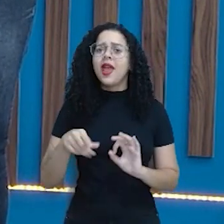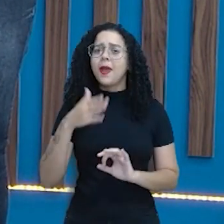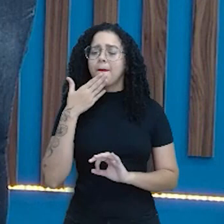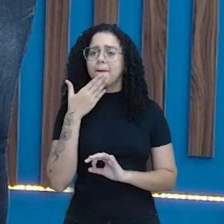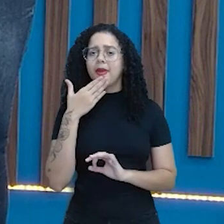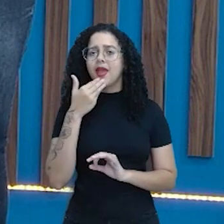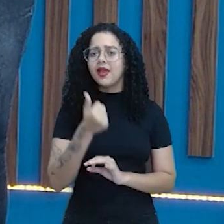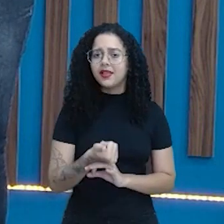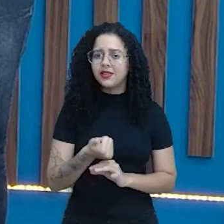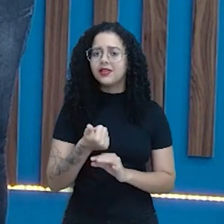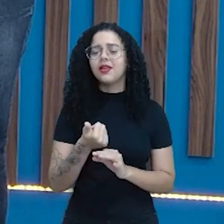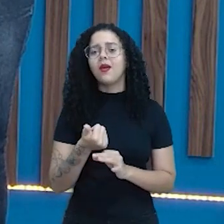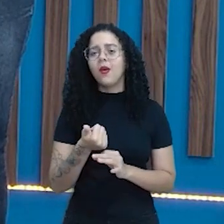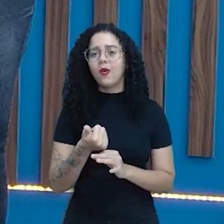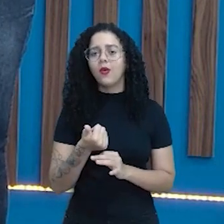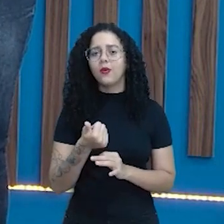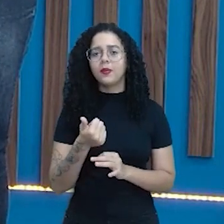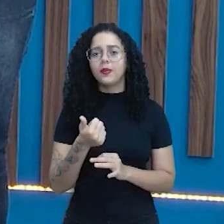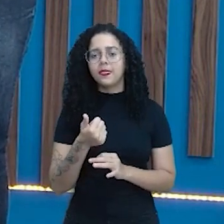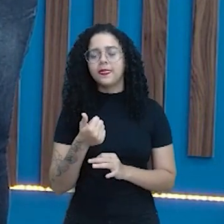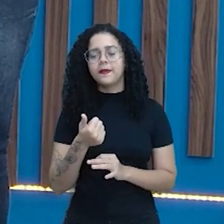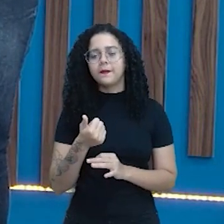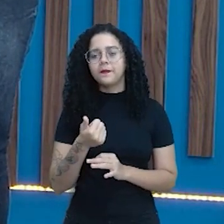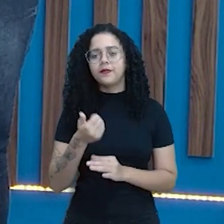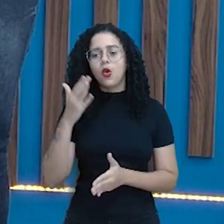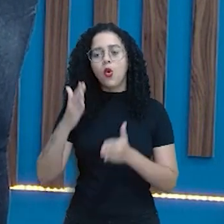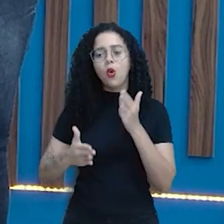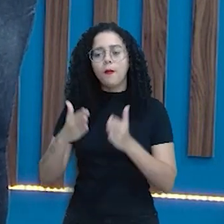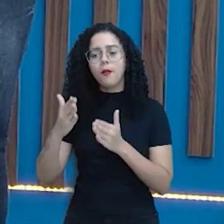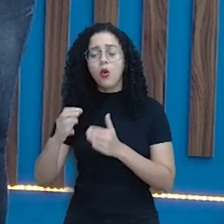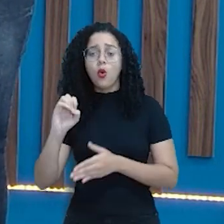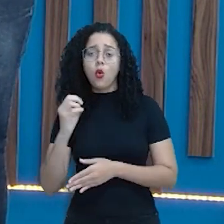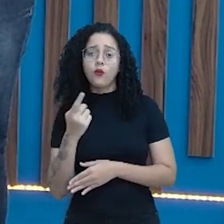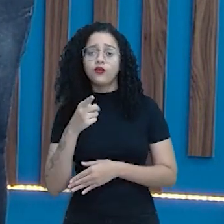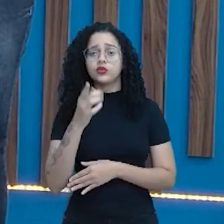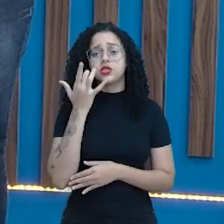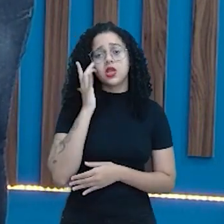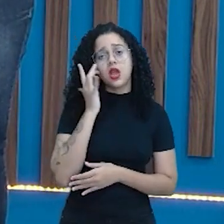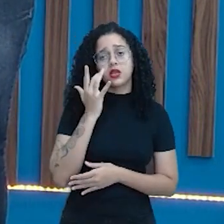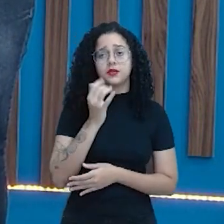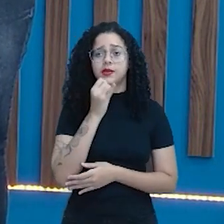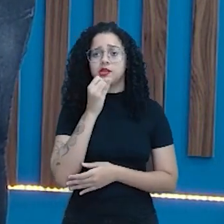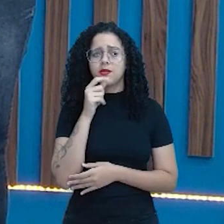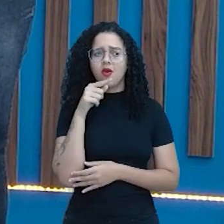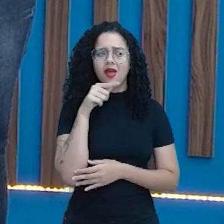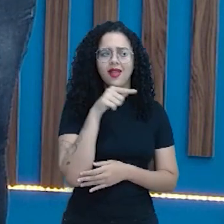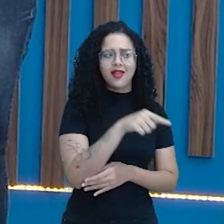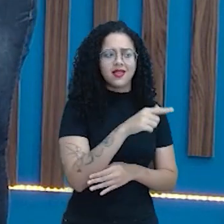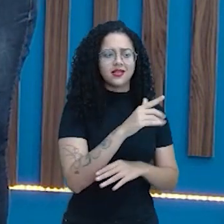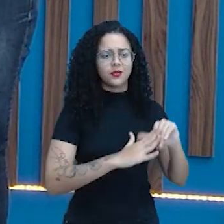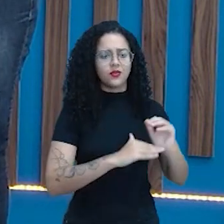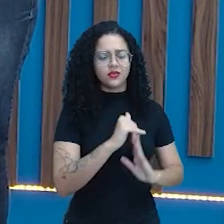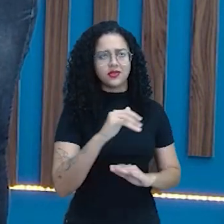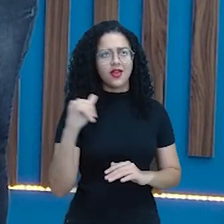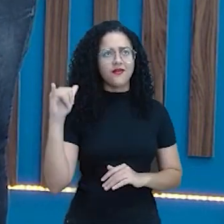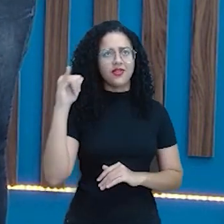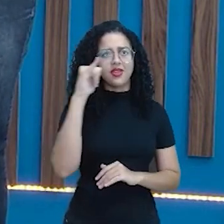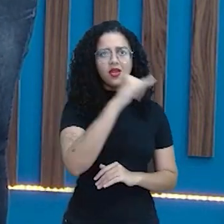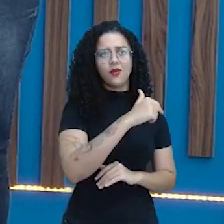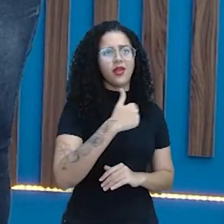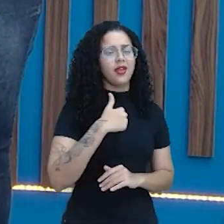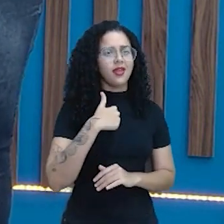melhor prevalecer a soberania da técnica, ou você acha que, essa aqui, por exemplo, a do avião,